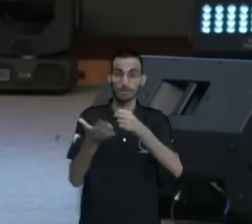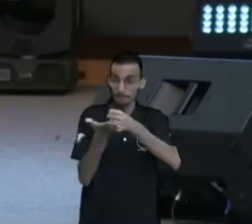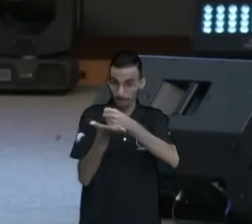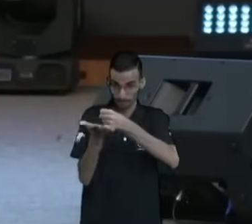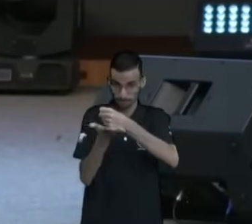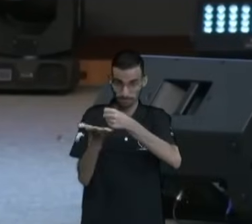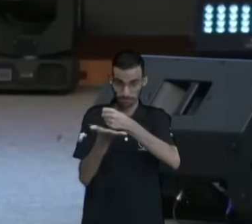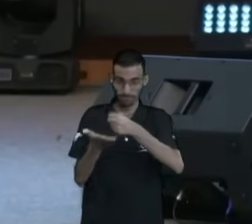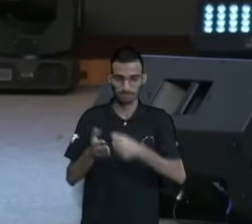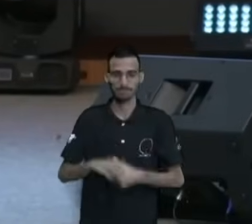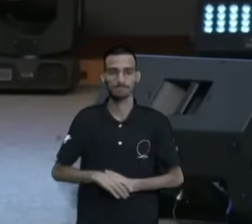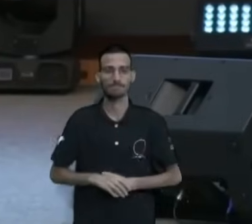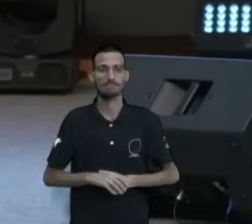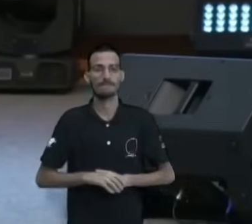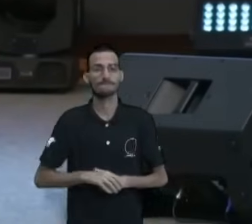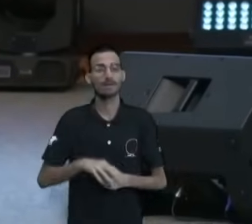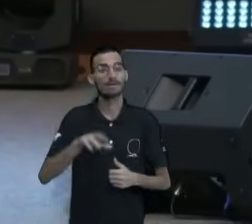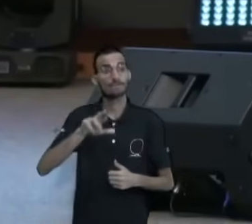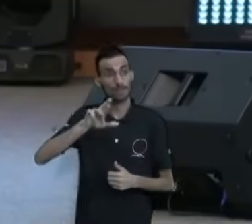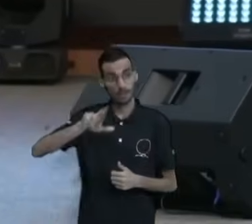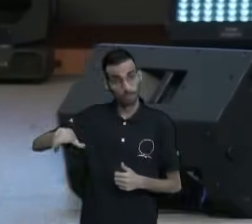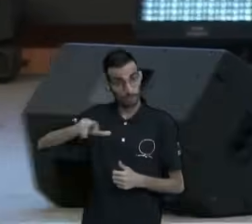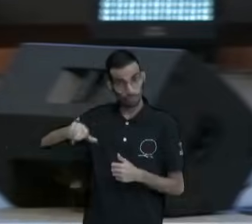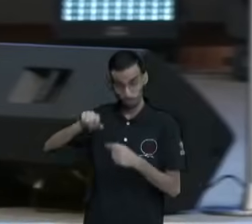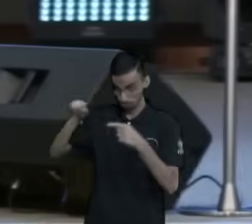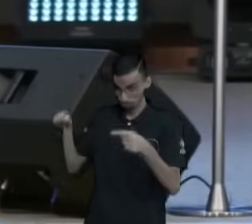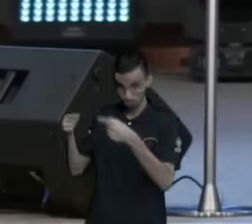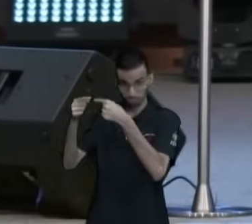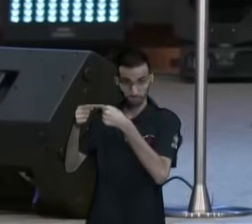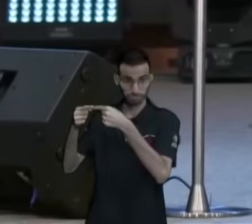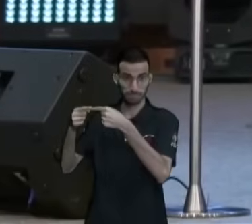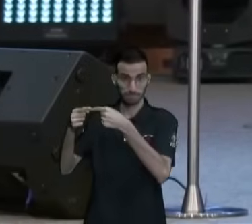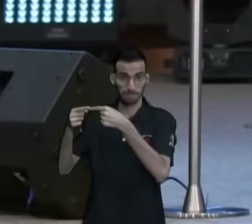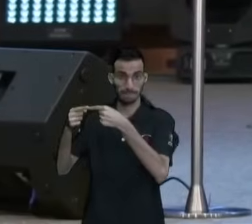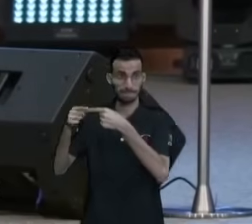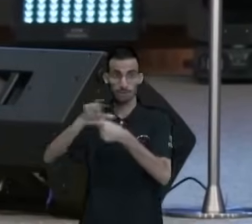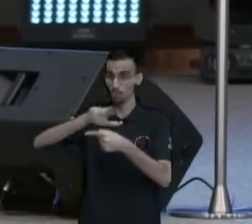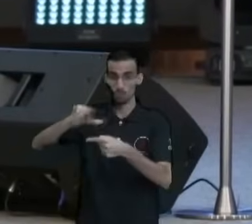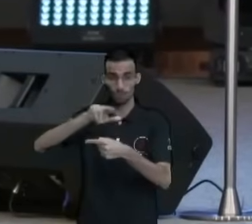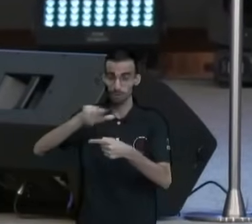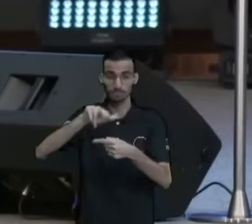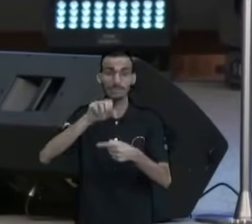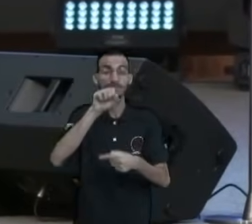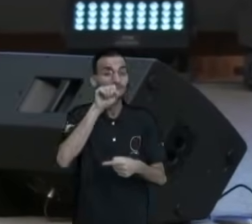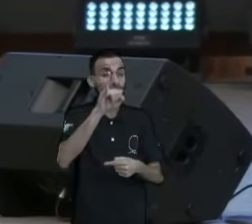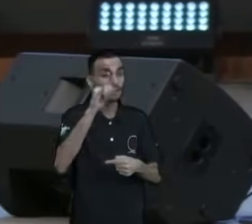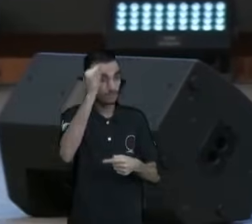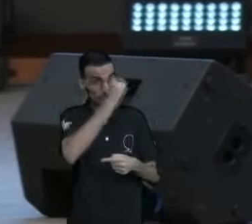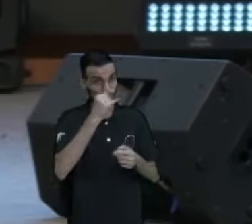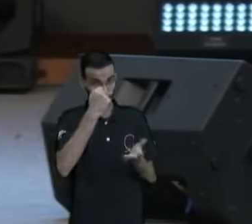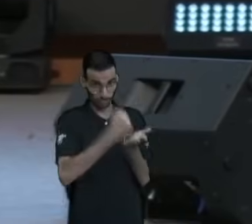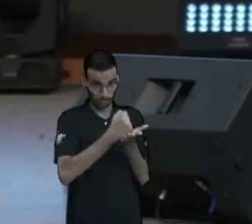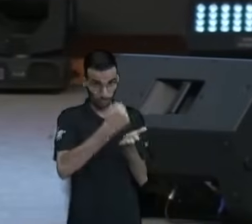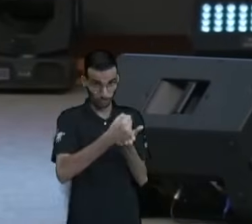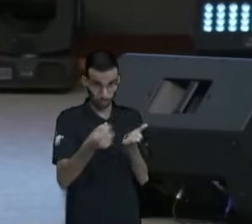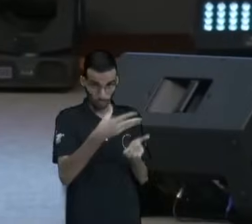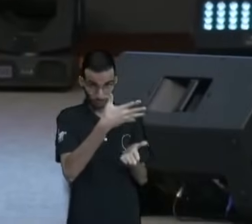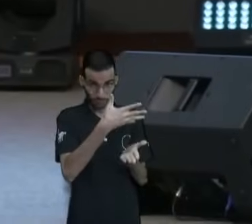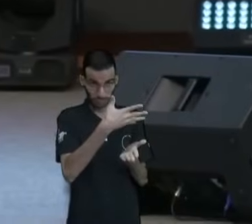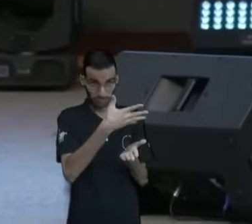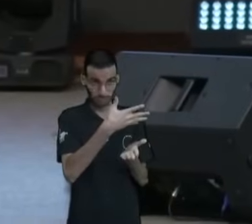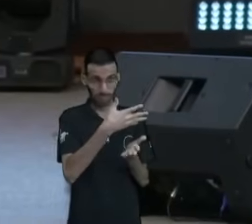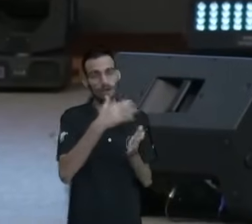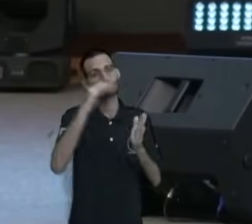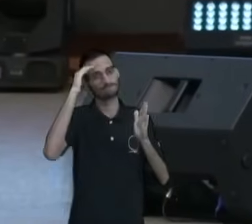o tempo não tem nada a ver se é antigo ou Novo Testamento isso aqui é o